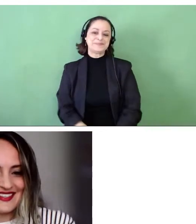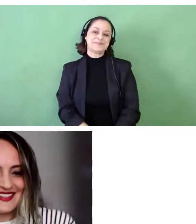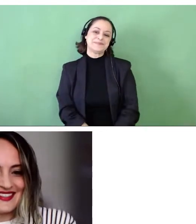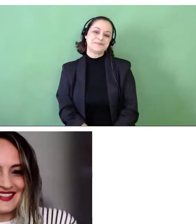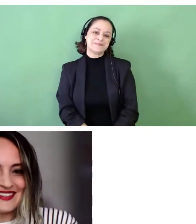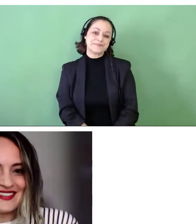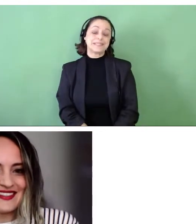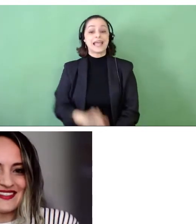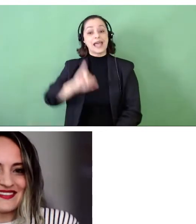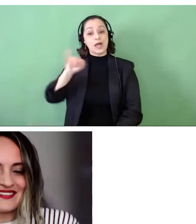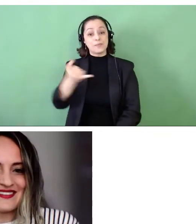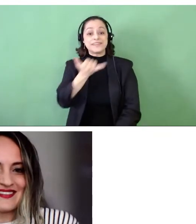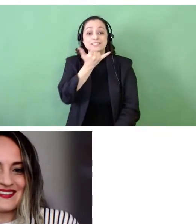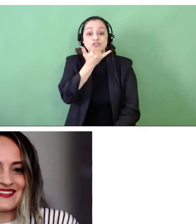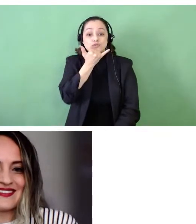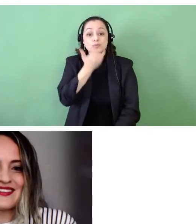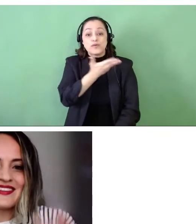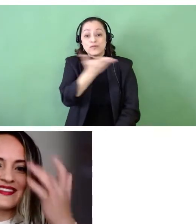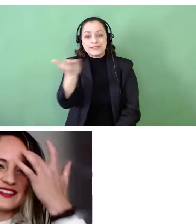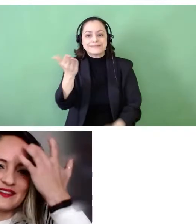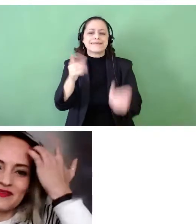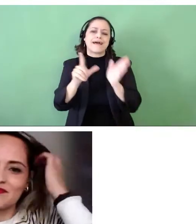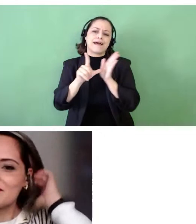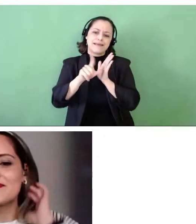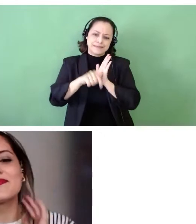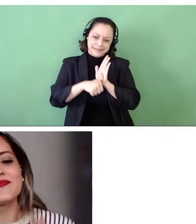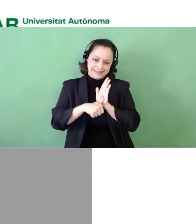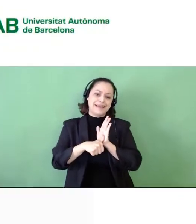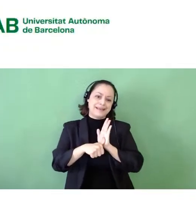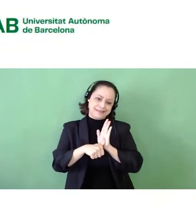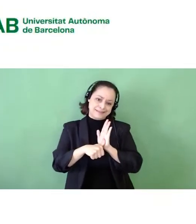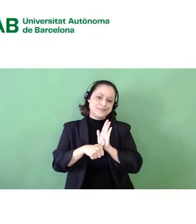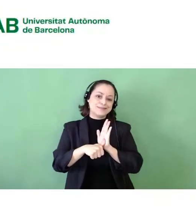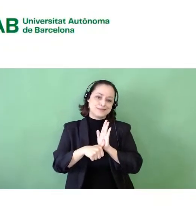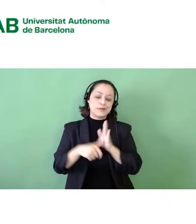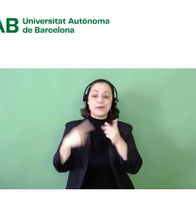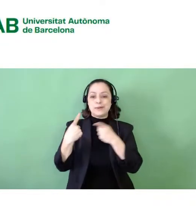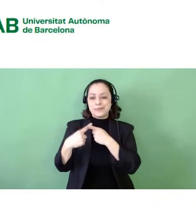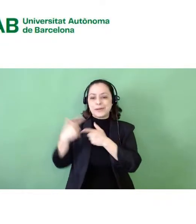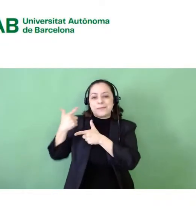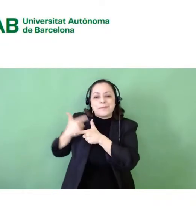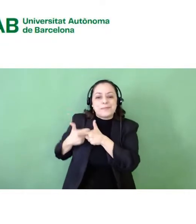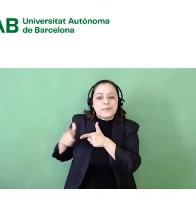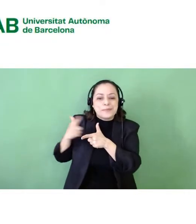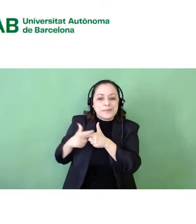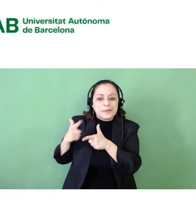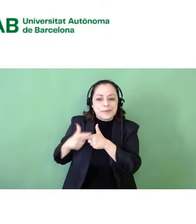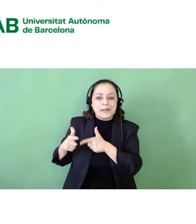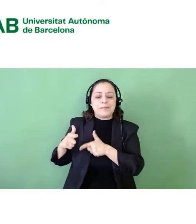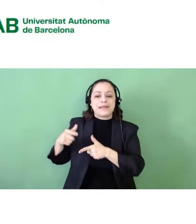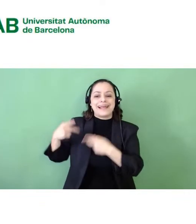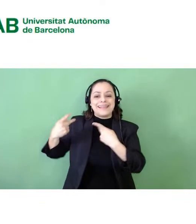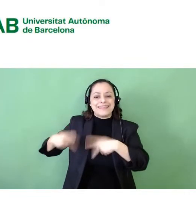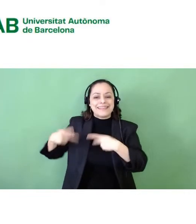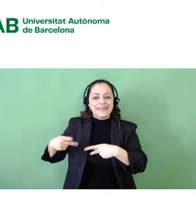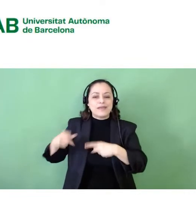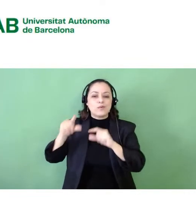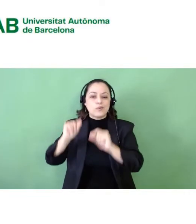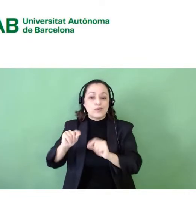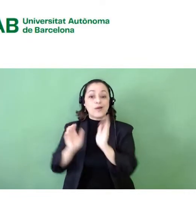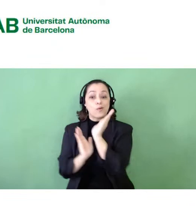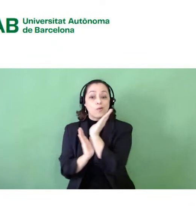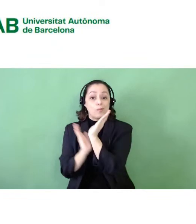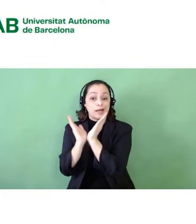E aproveito para pedir desculpas pelo atraso que se deveu a alguns problemas técnicos e de compreensão da